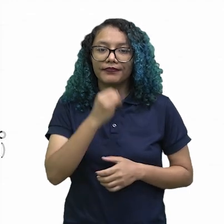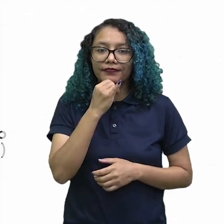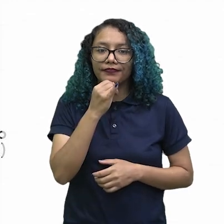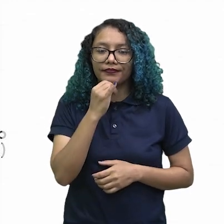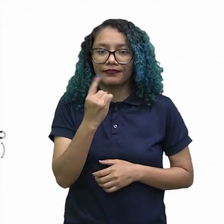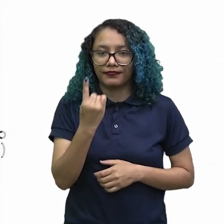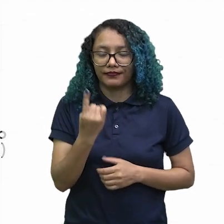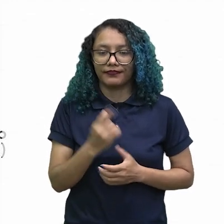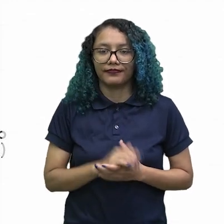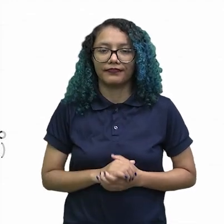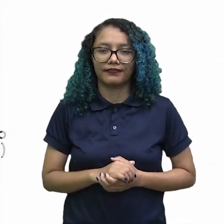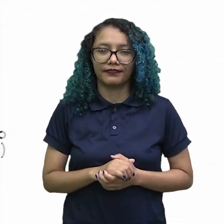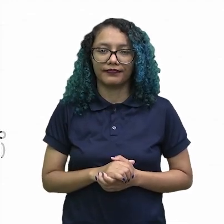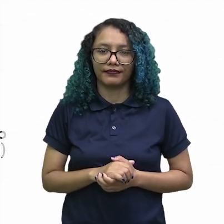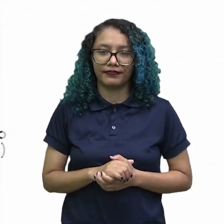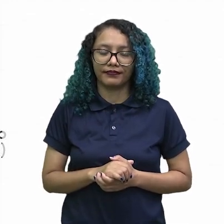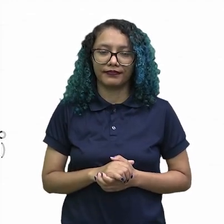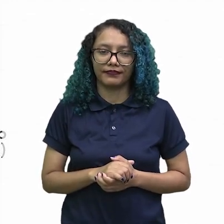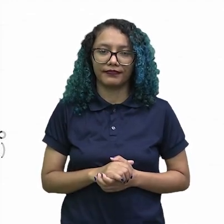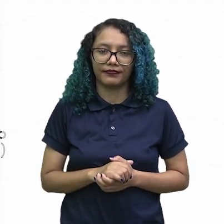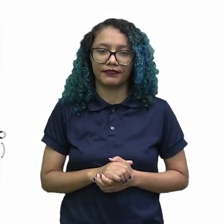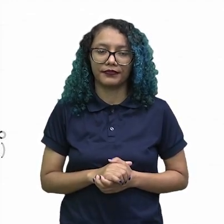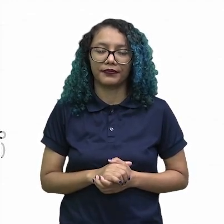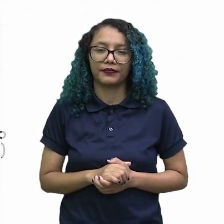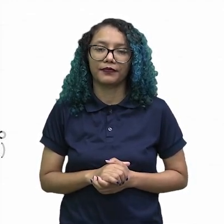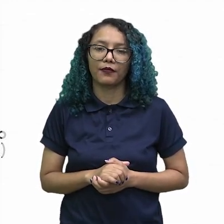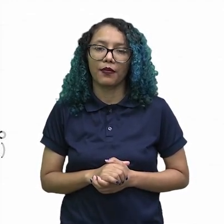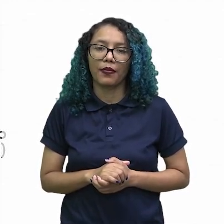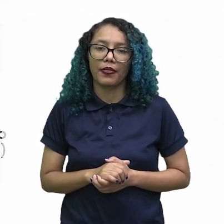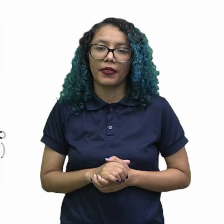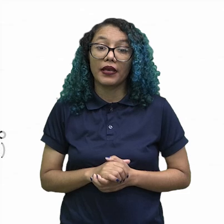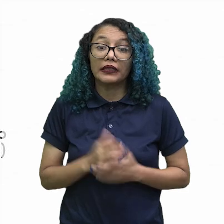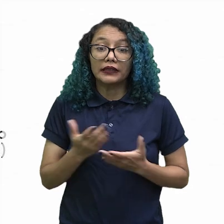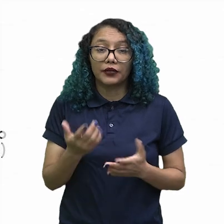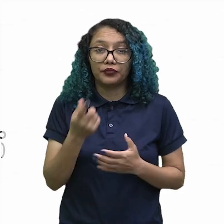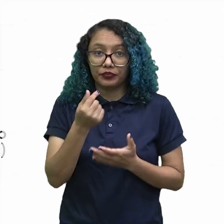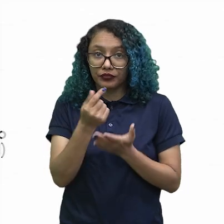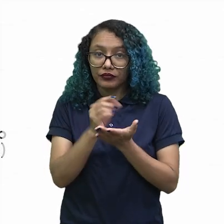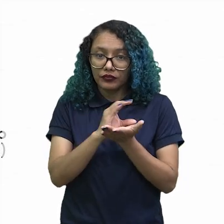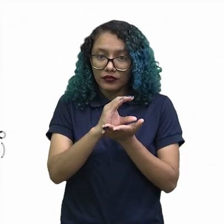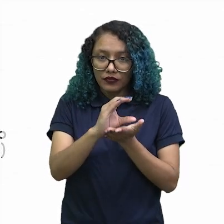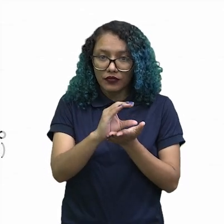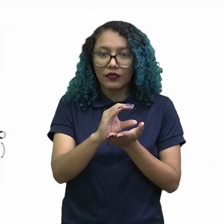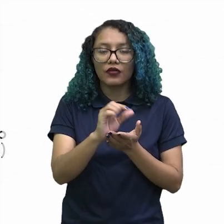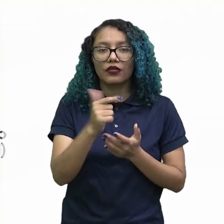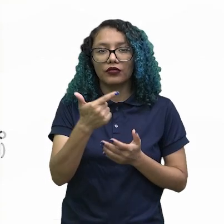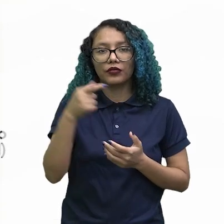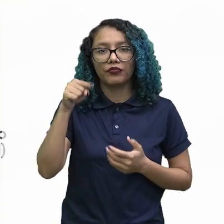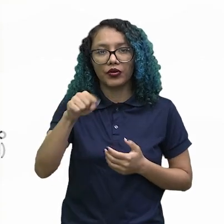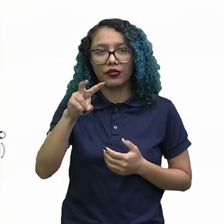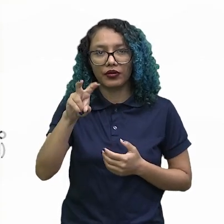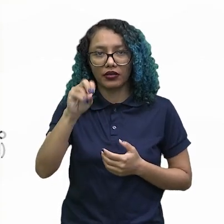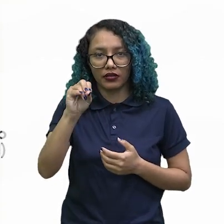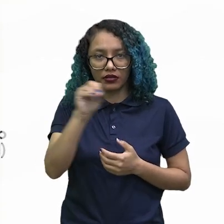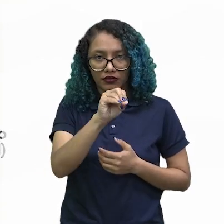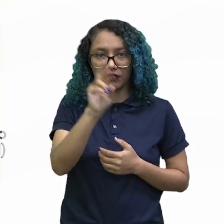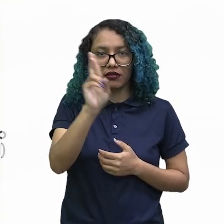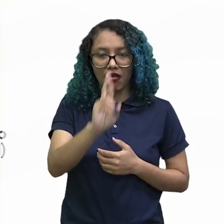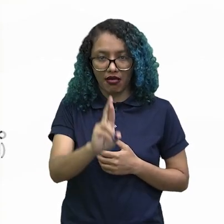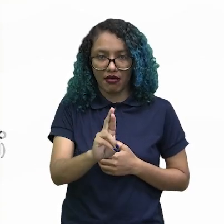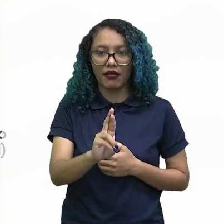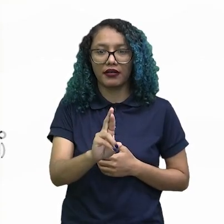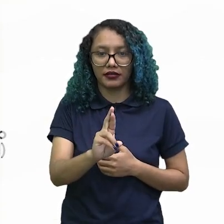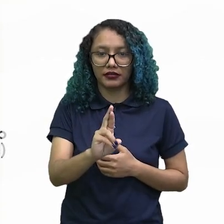Exemplo 1, moçada. A questão diz o seguinte, olha lá. Um capital de R$2.500,